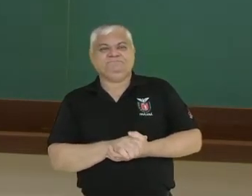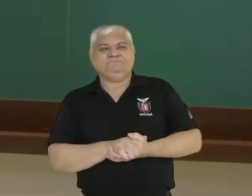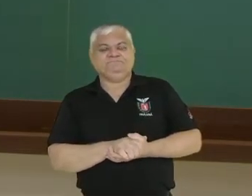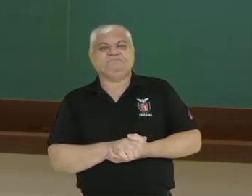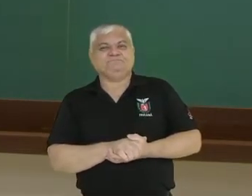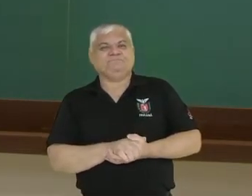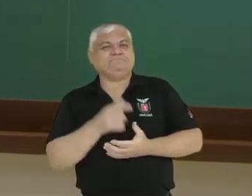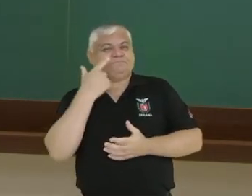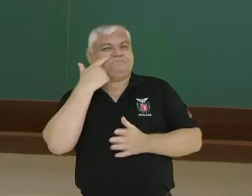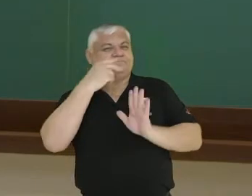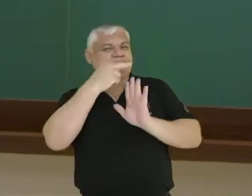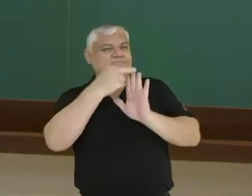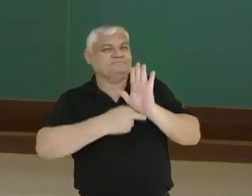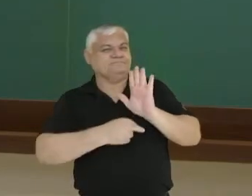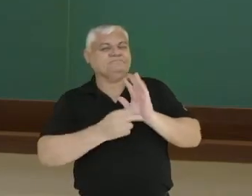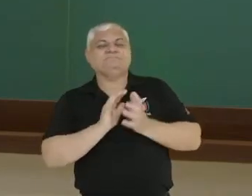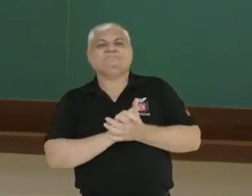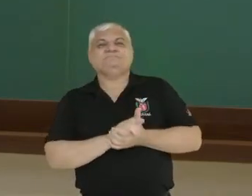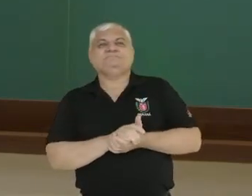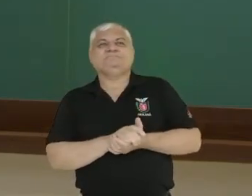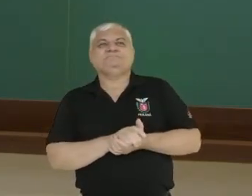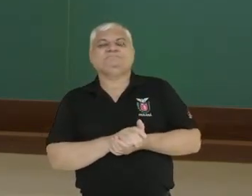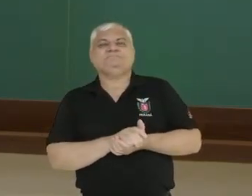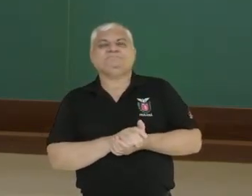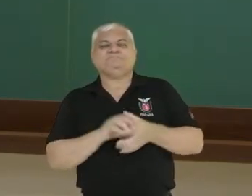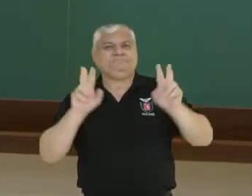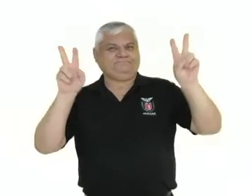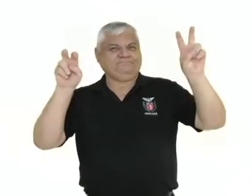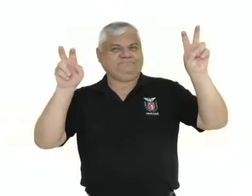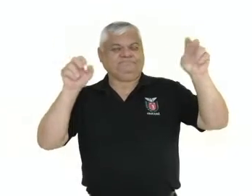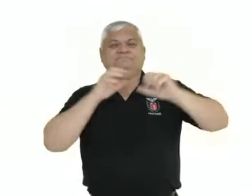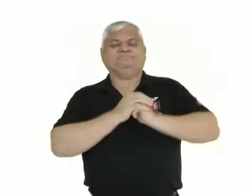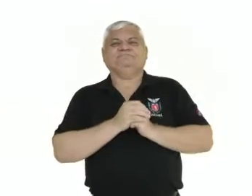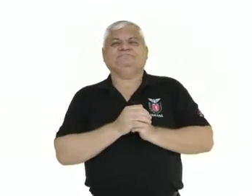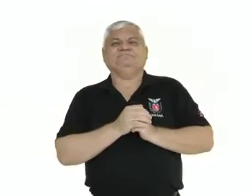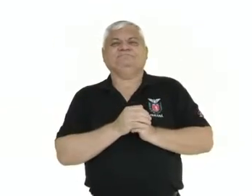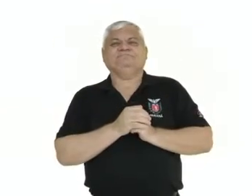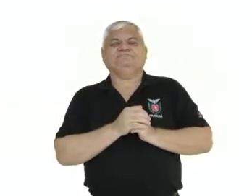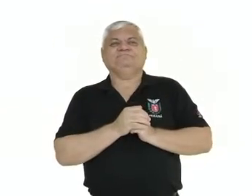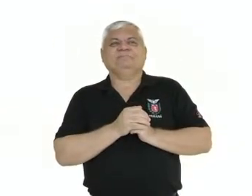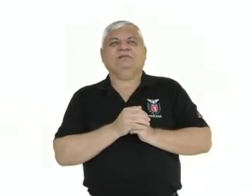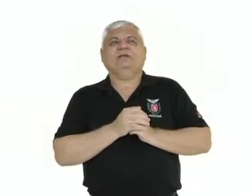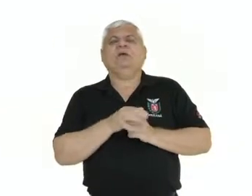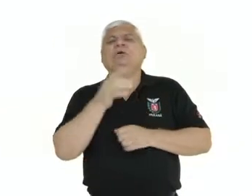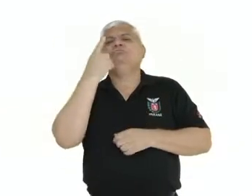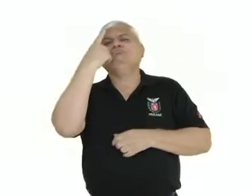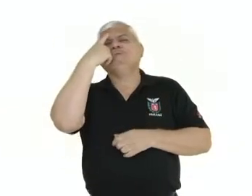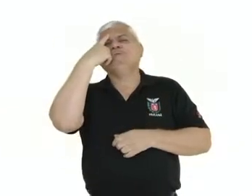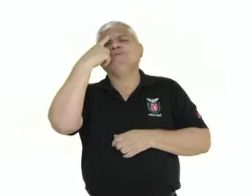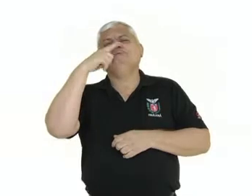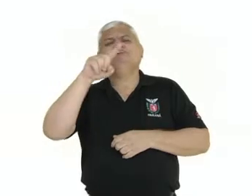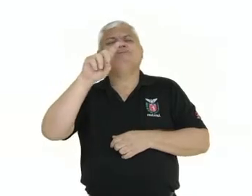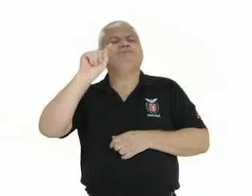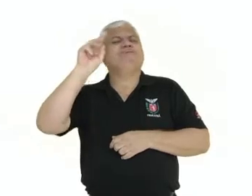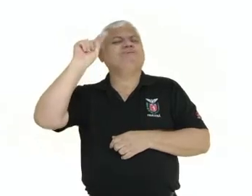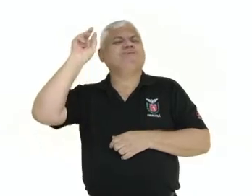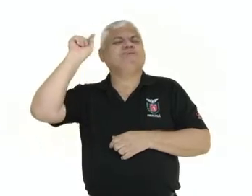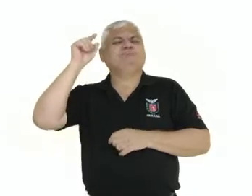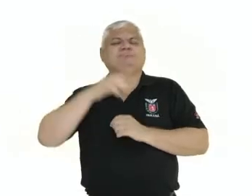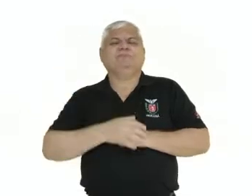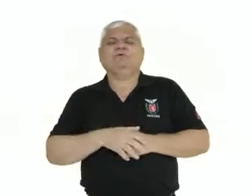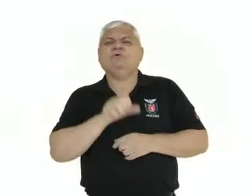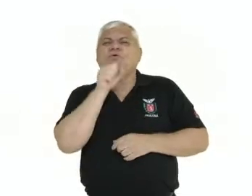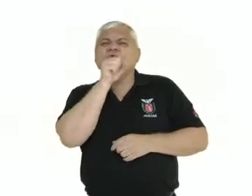Bom, vamos à leitura então. O vai e vem, acompanhe junto comigo. Era um dia um velho chamado